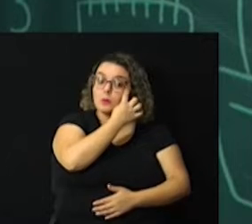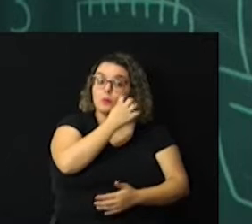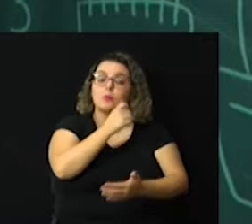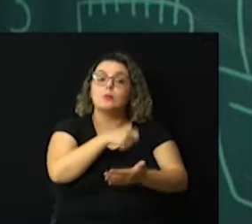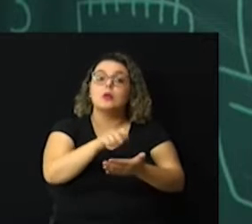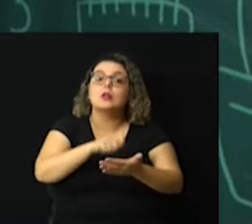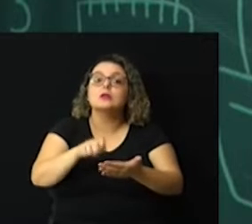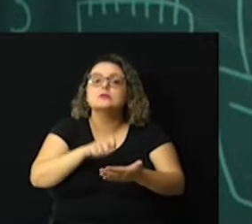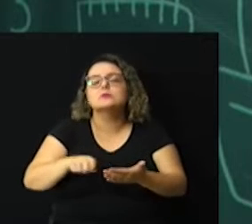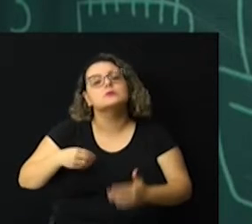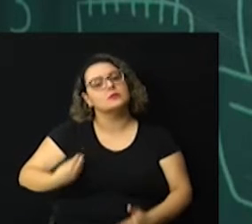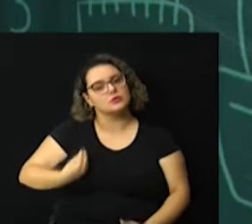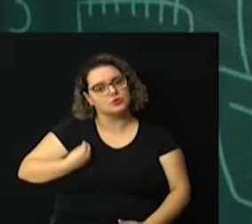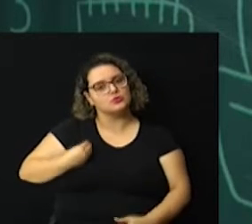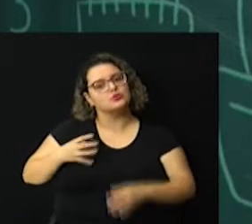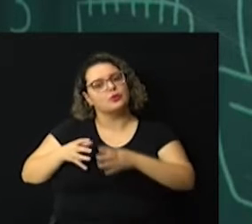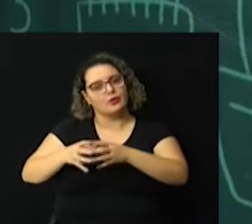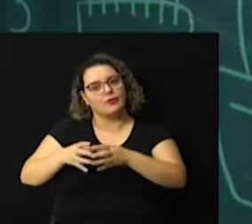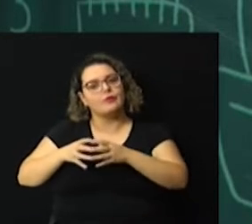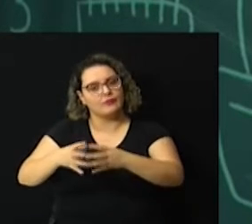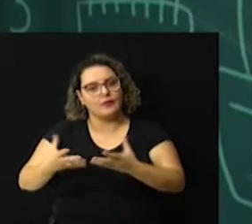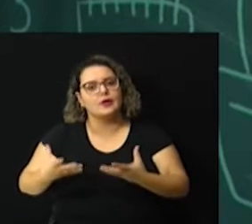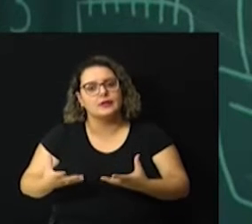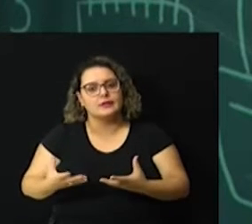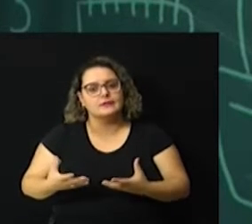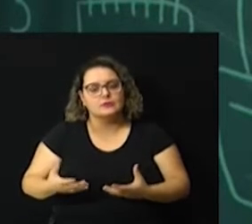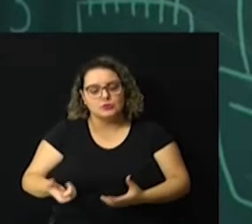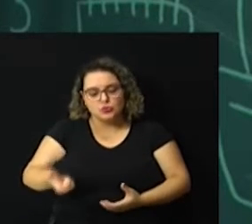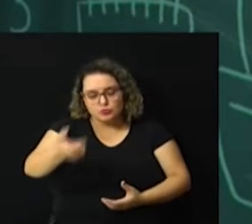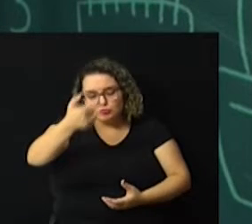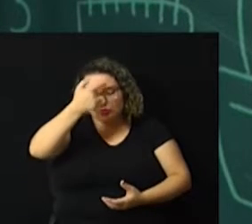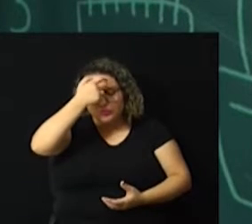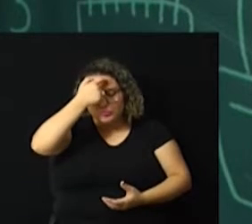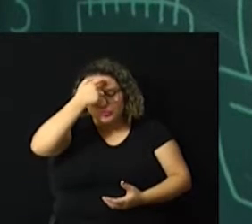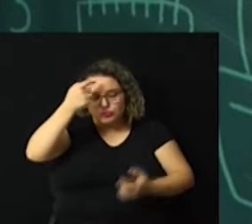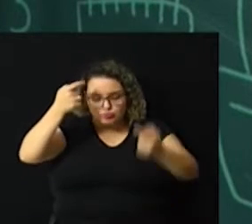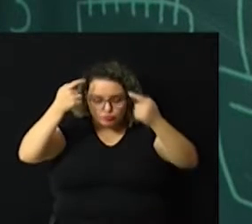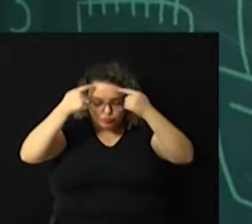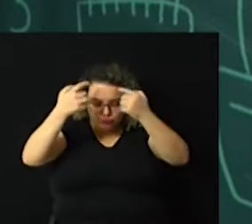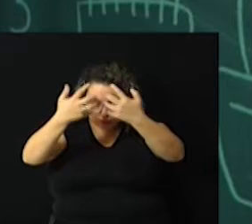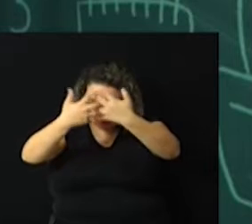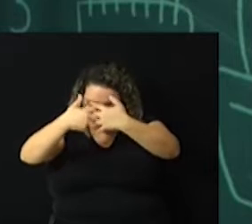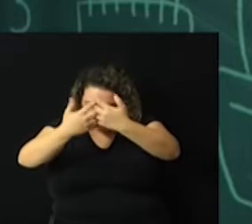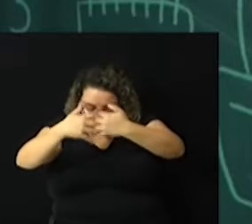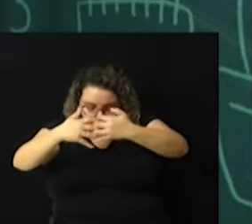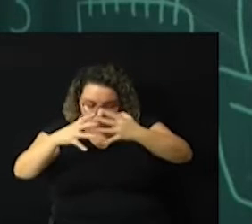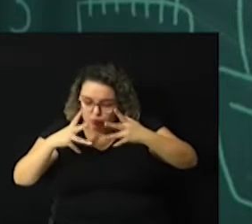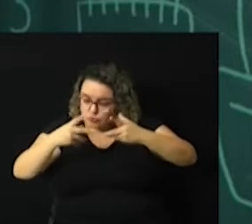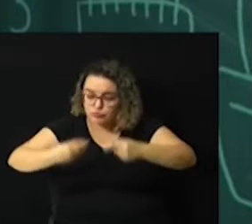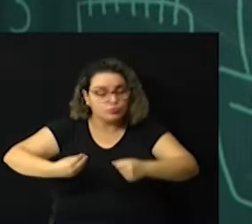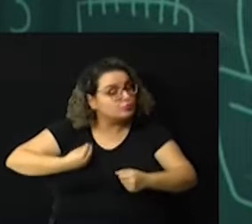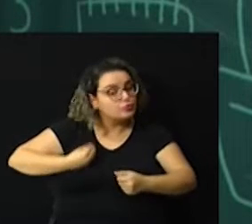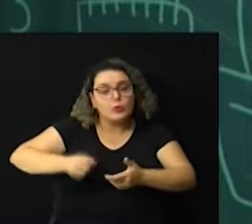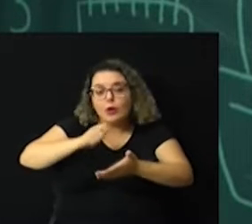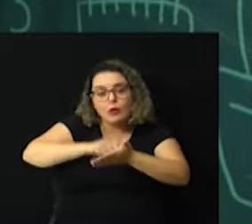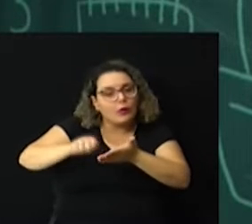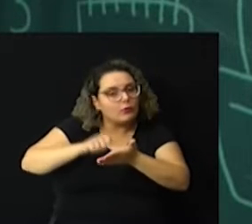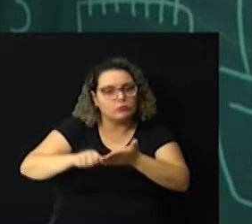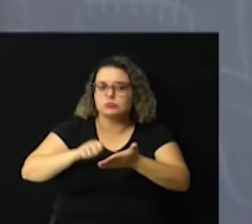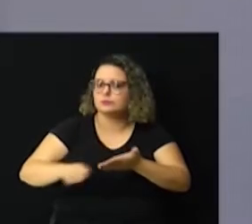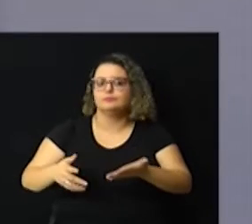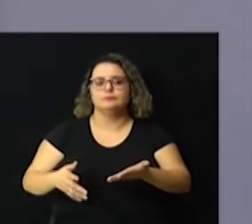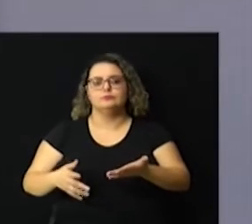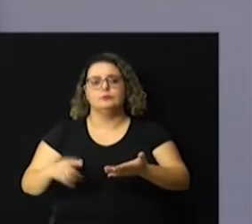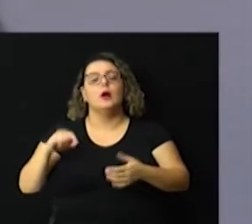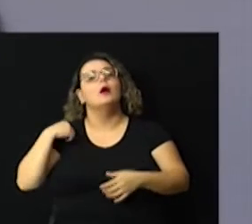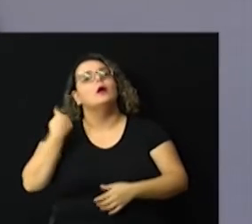escrita, da escrevivência, né? Você conectar suas memórias com a própria escrita, enfim. E aí os meus alunos, a gente costurou